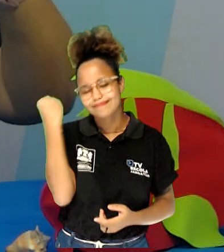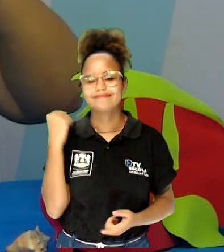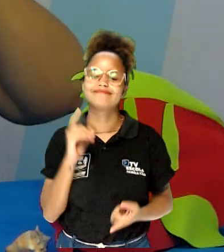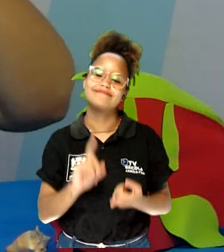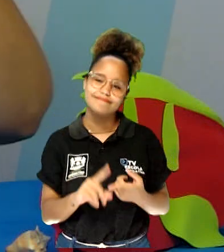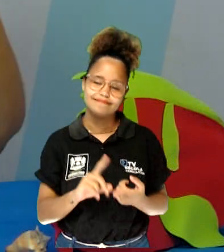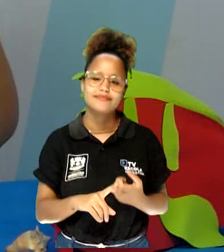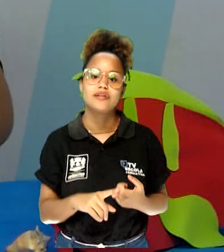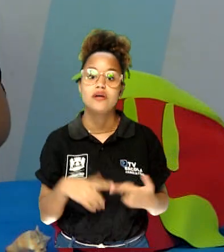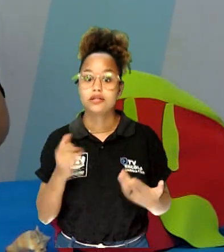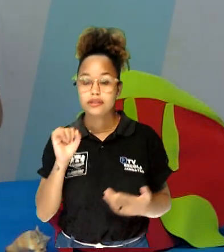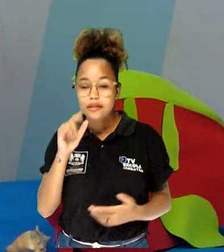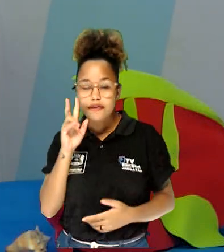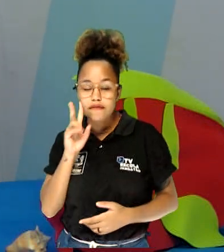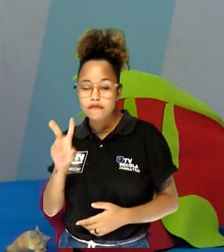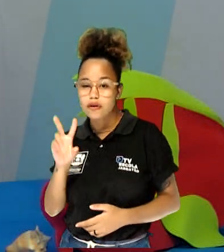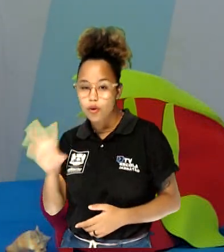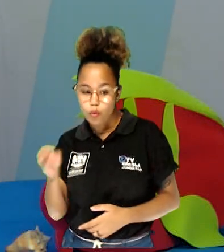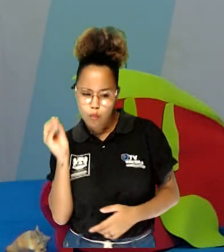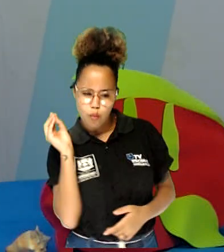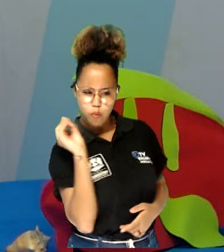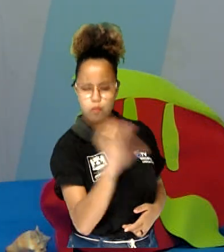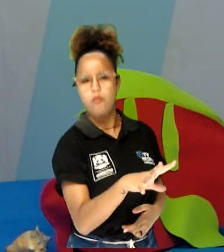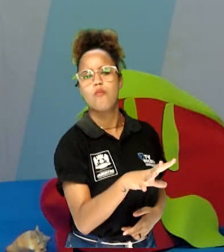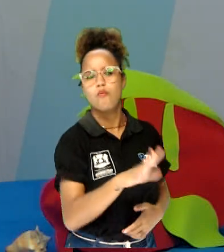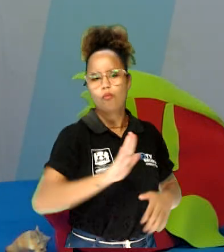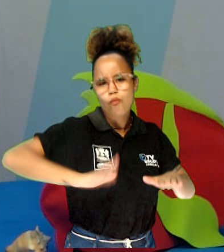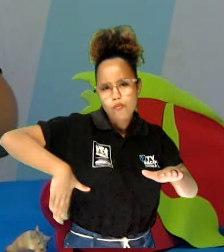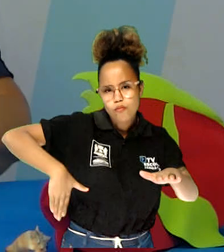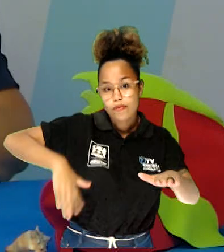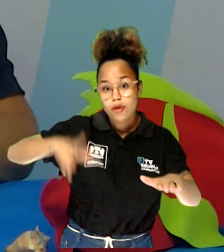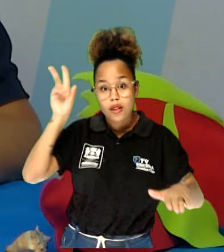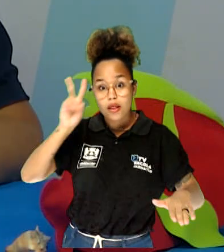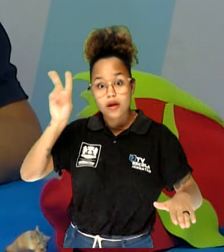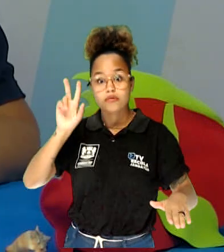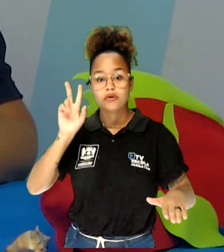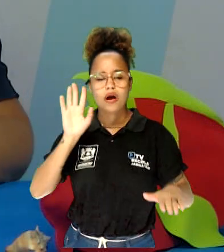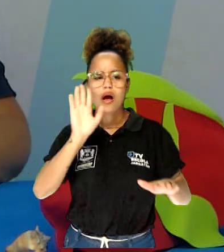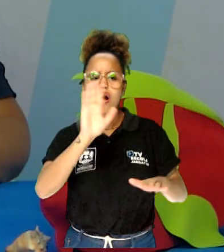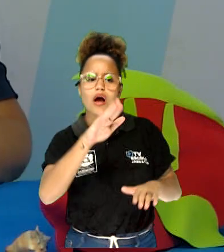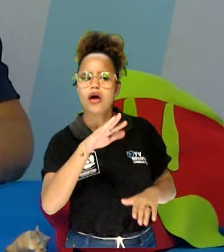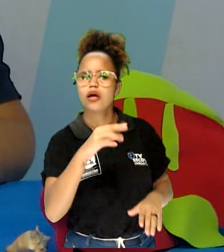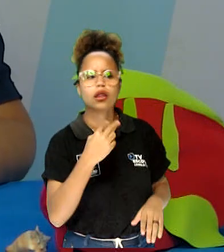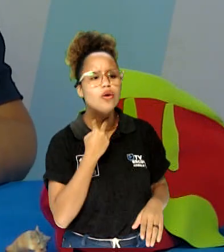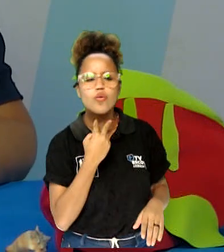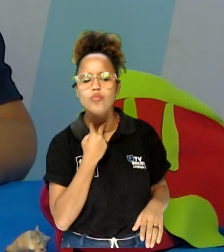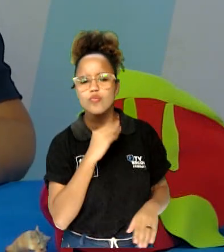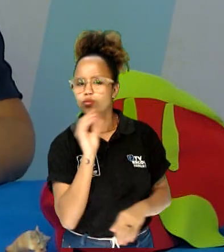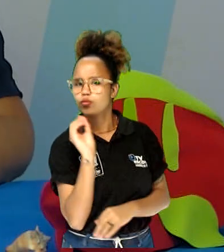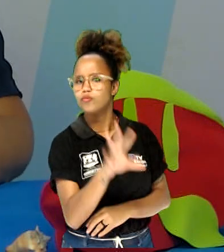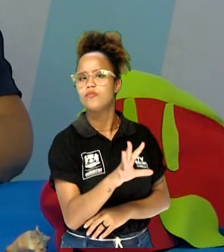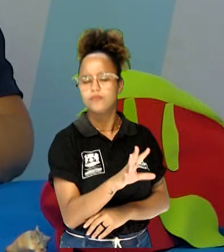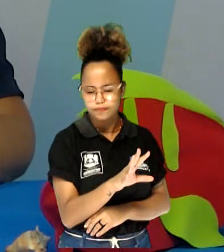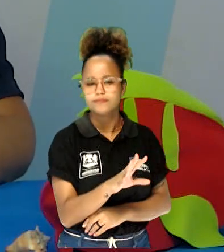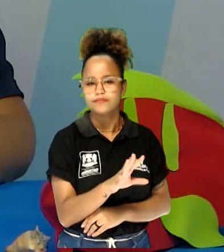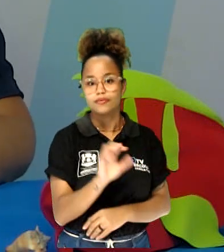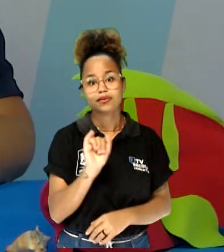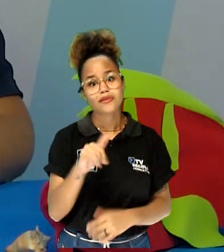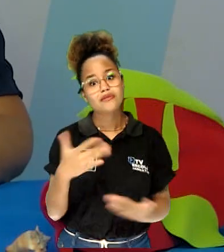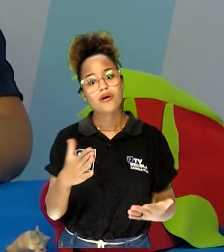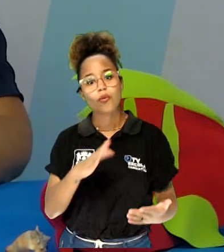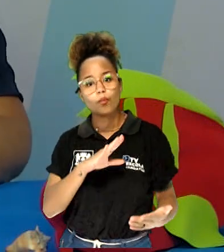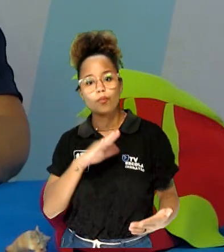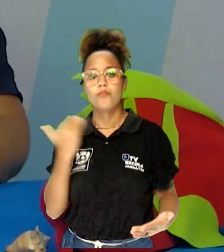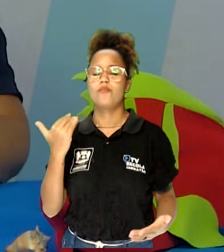alguém pegando lixo, jogando lá na praia, vai lembrar: ei, não joga não, senão vai matar